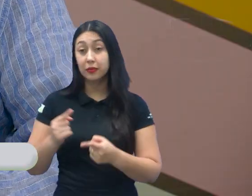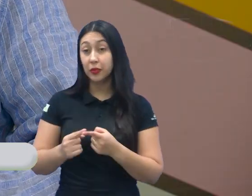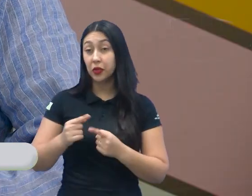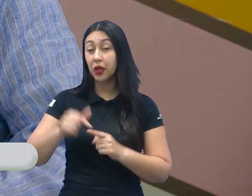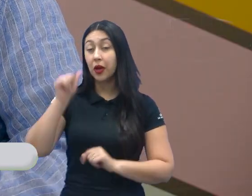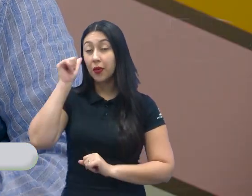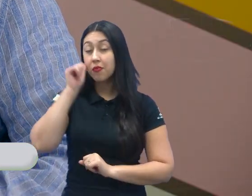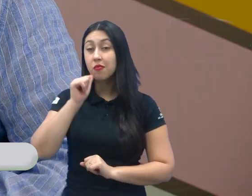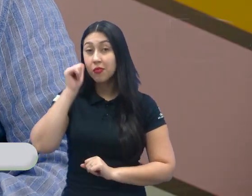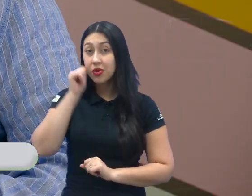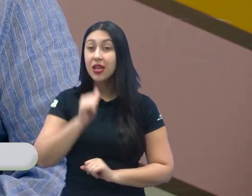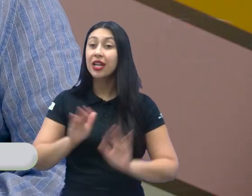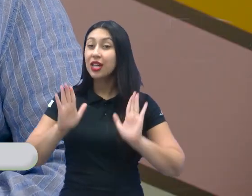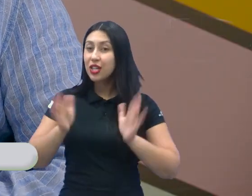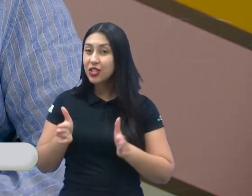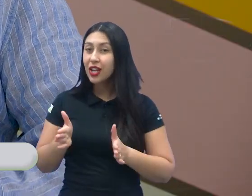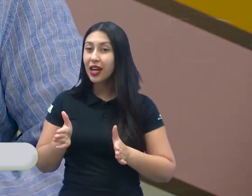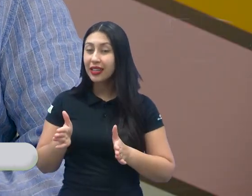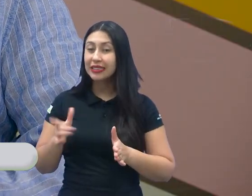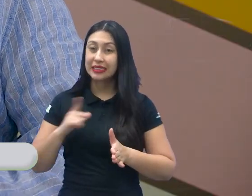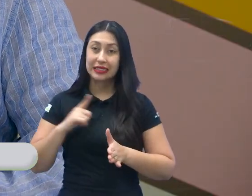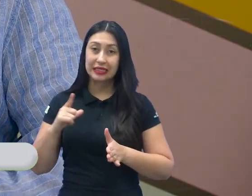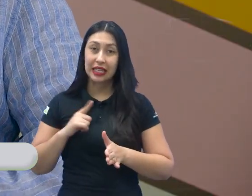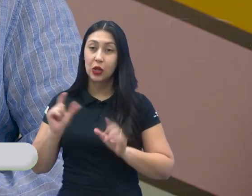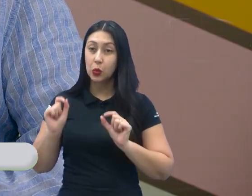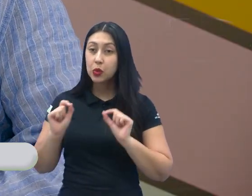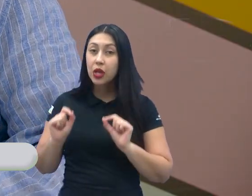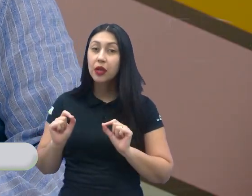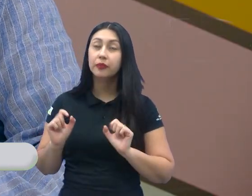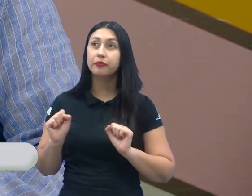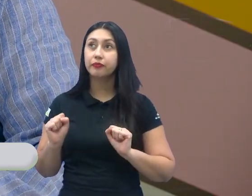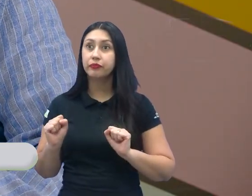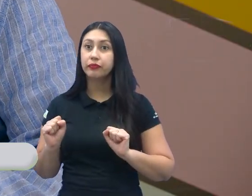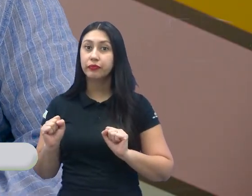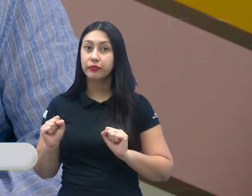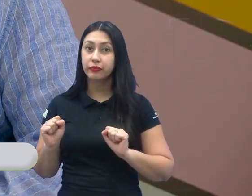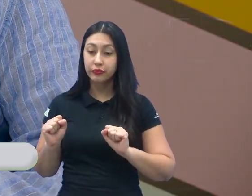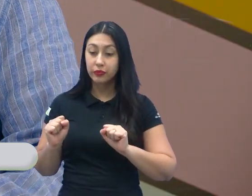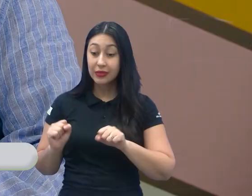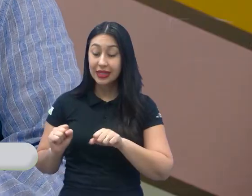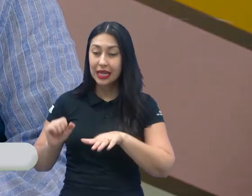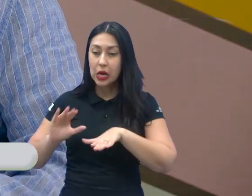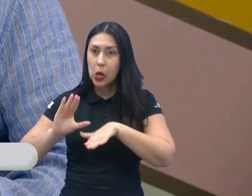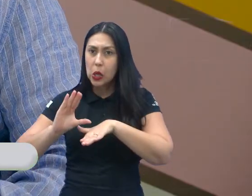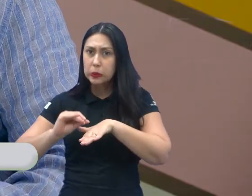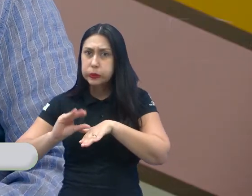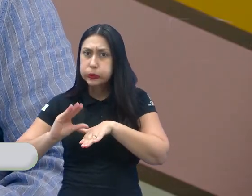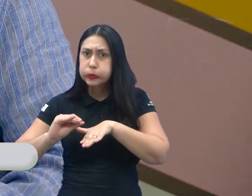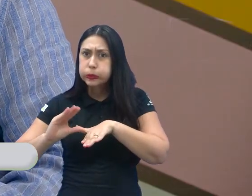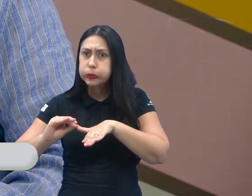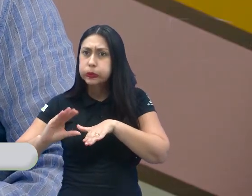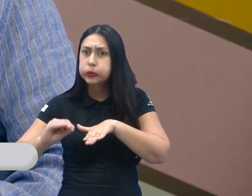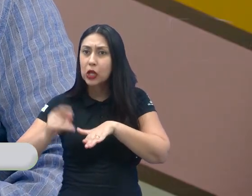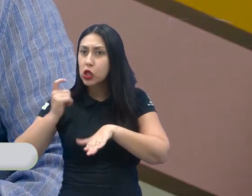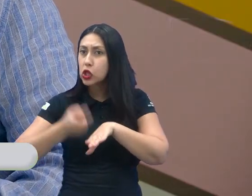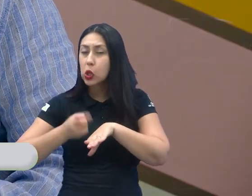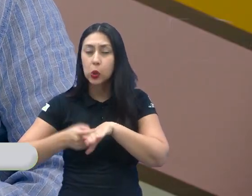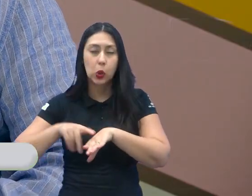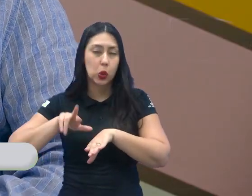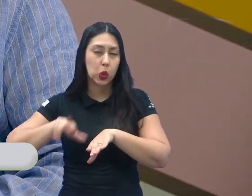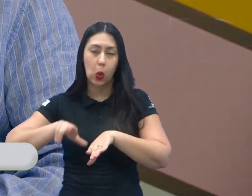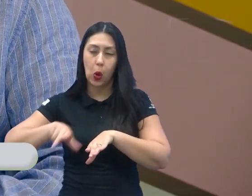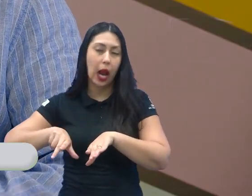uma frouxidão maior ligamentar. A mulher não tem aquela rigidez que o pé de um homem tem. Você está